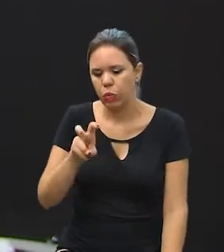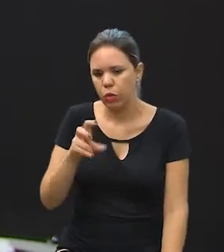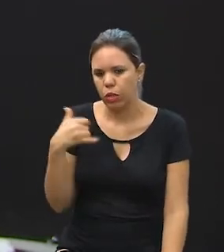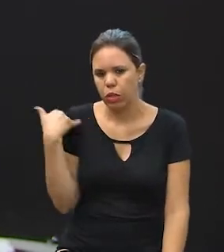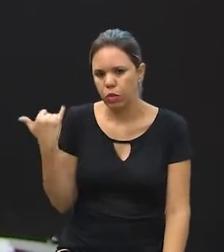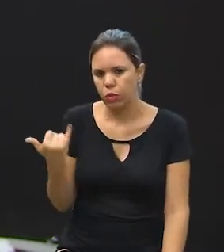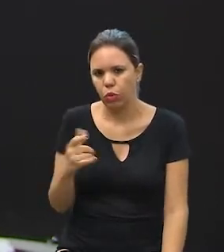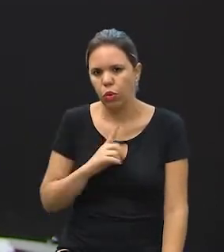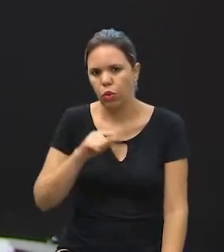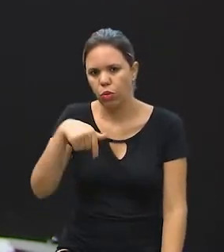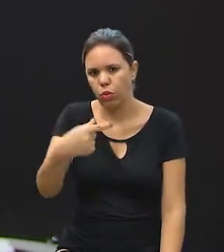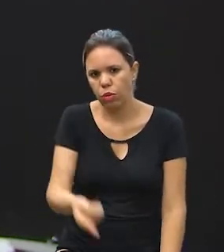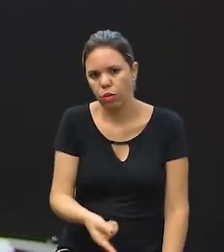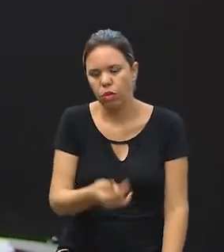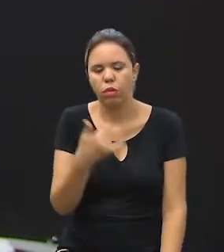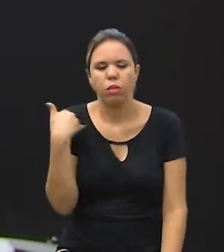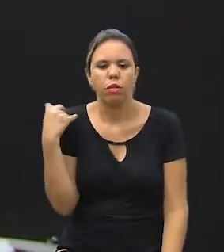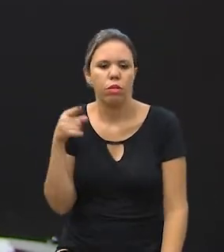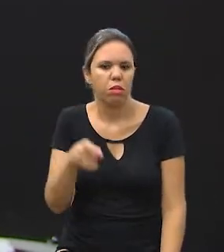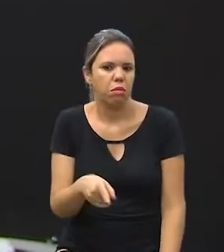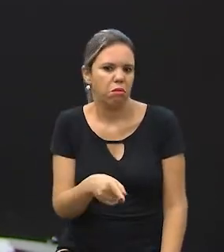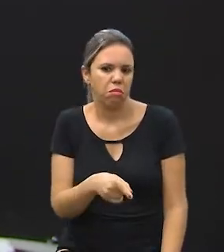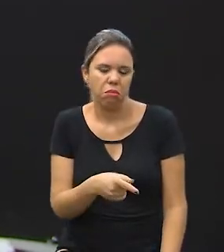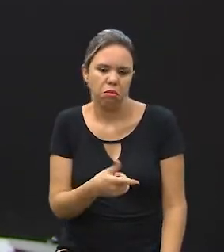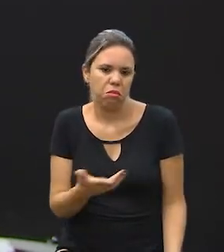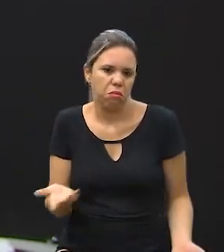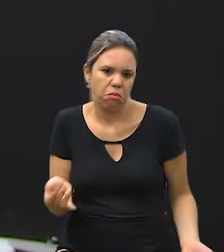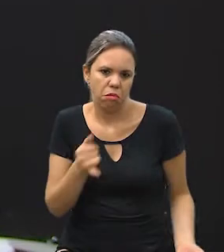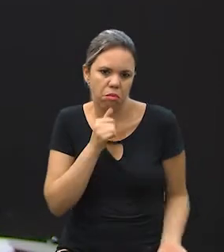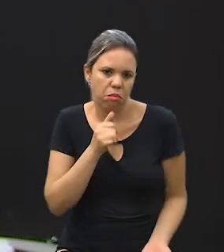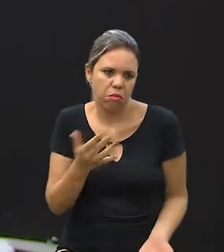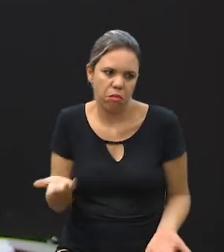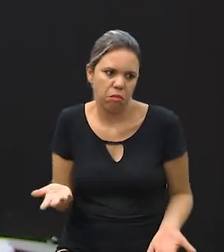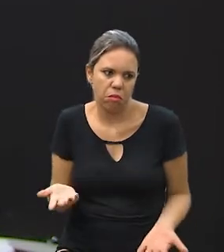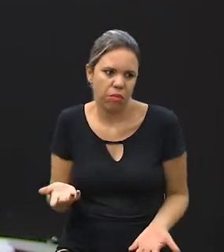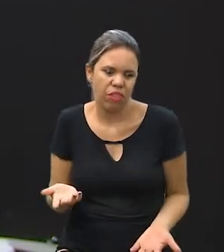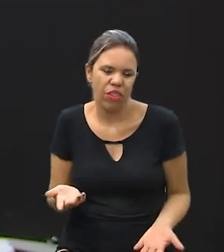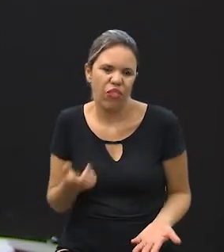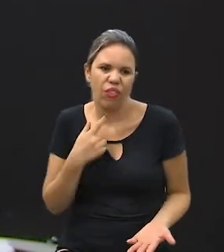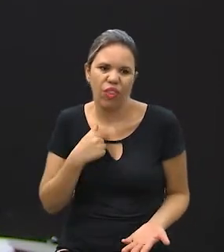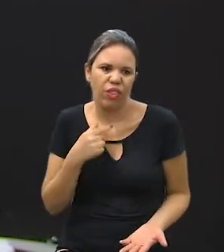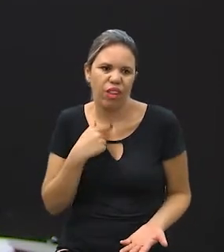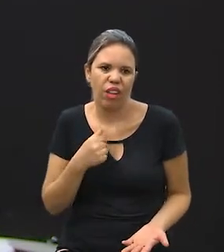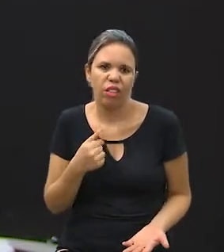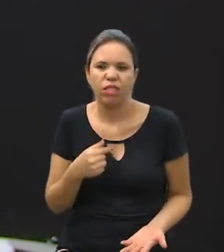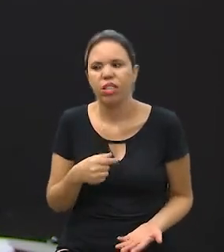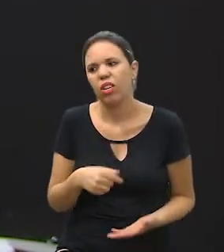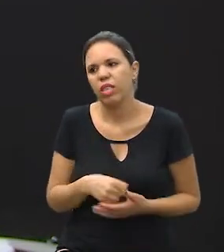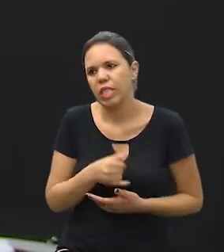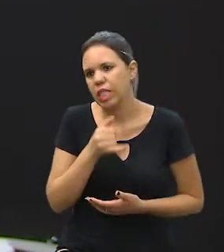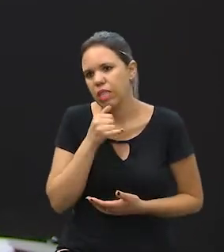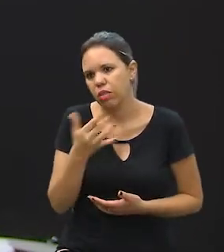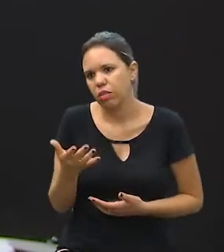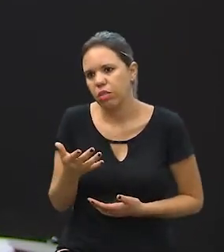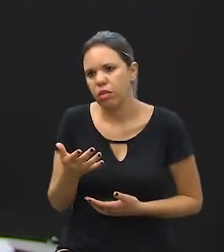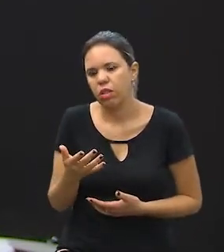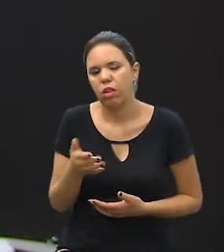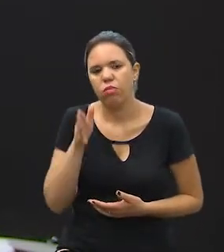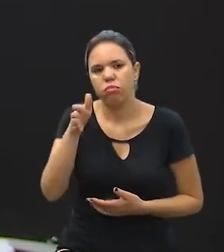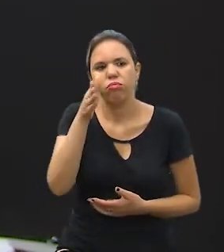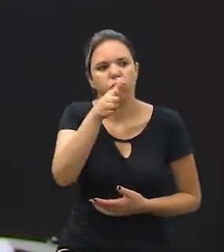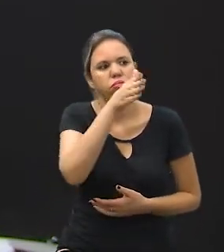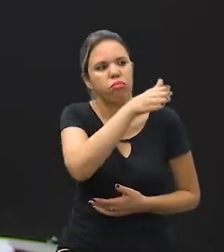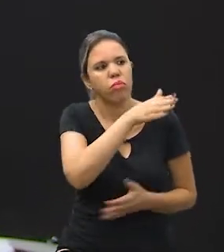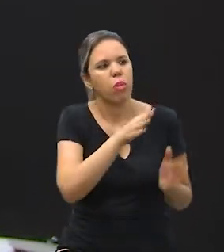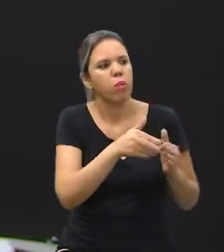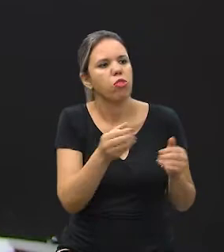55 anos e depois de uma certa idade você não está mais naquela disposição de, olha, vou bater de porta em porta,